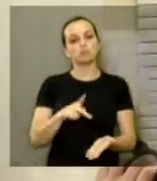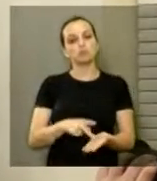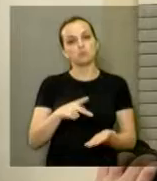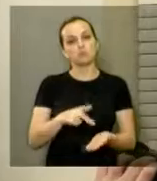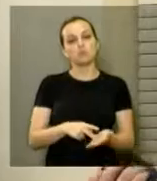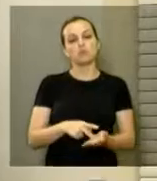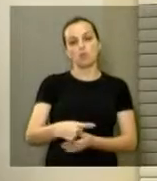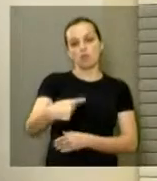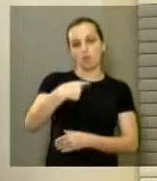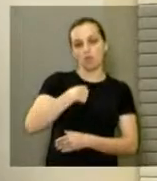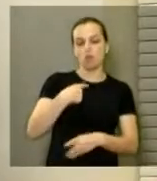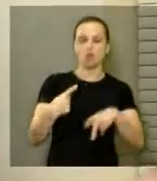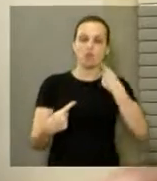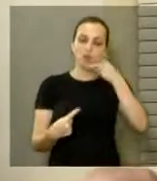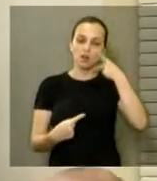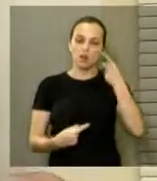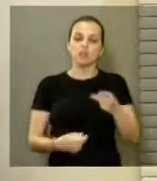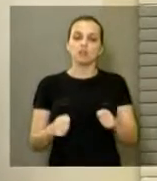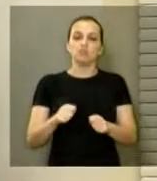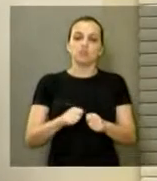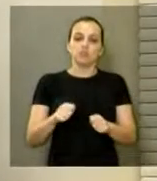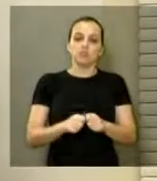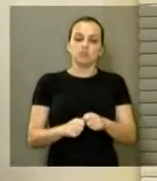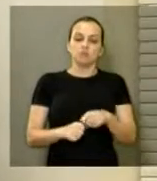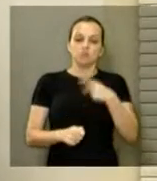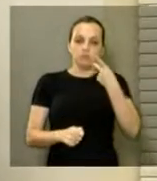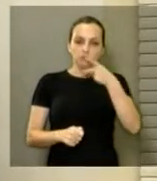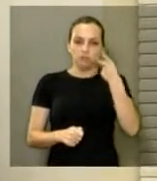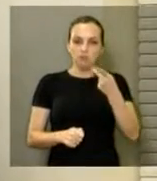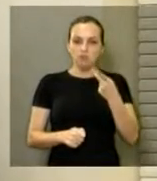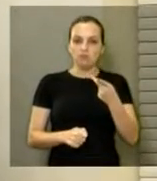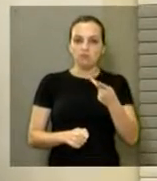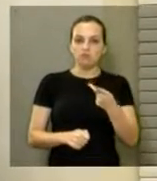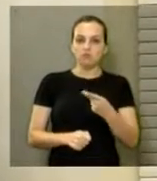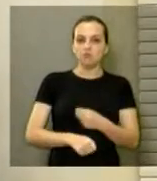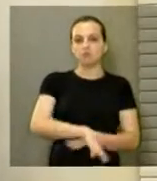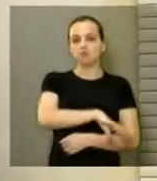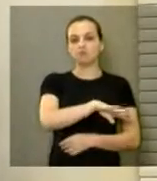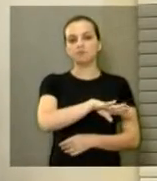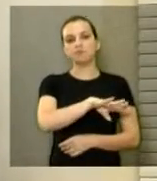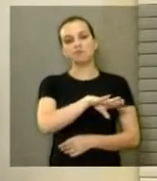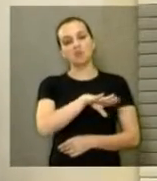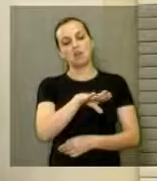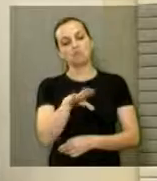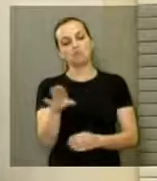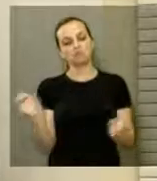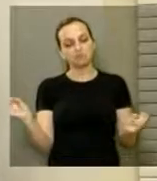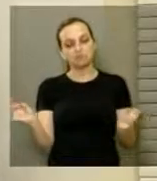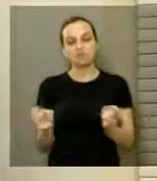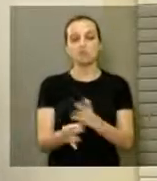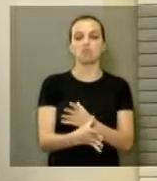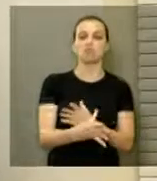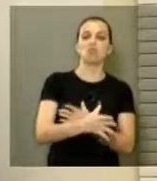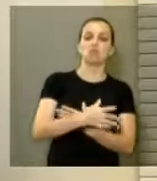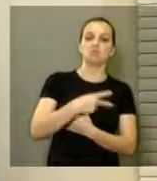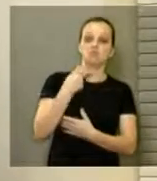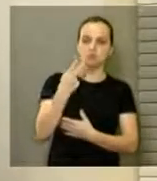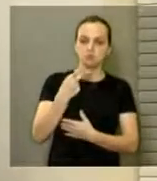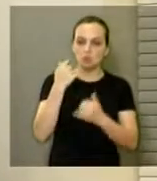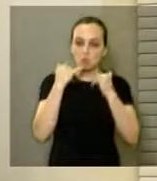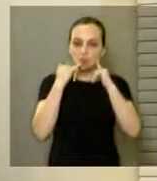esse vereador que estivesse fazendo o que foi falado aqui, já teriam me cortado a palavra, teriam já